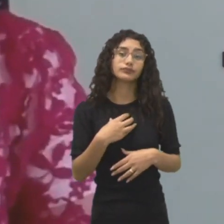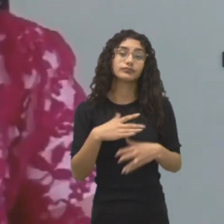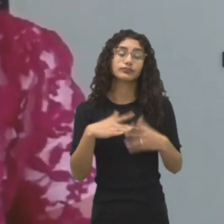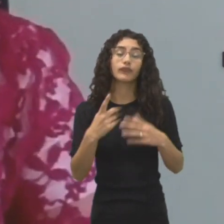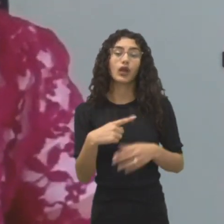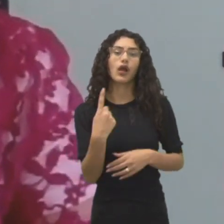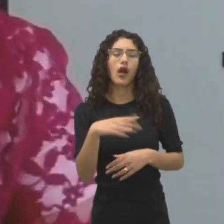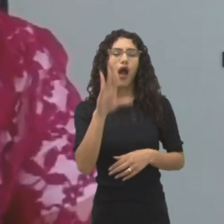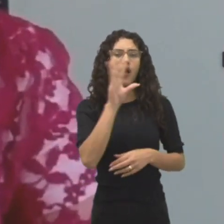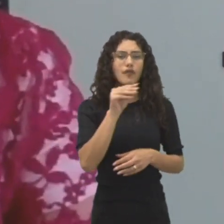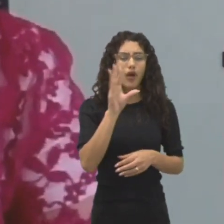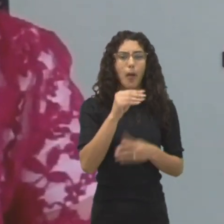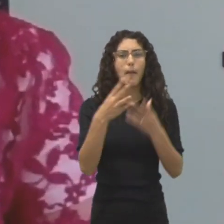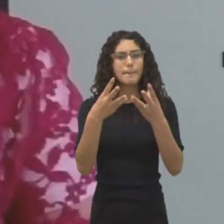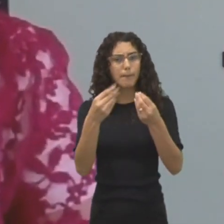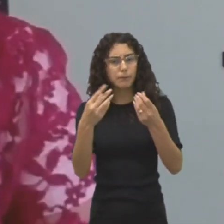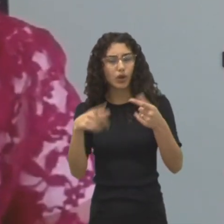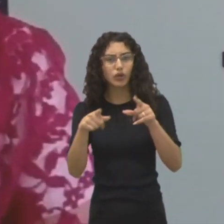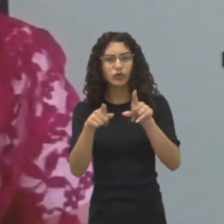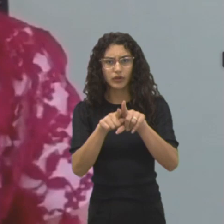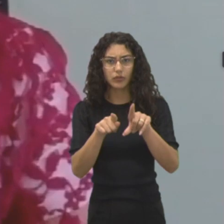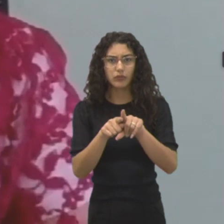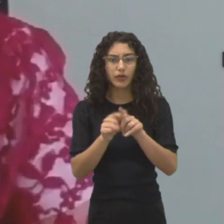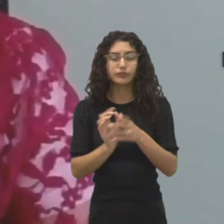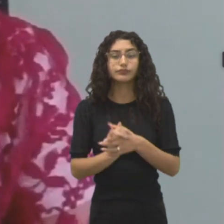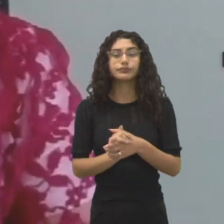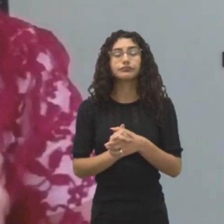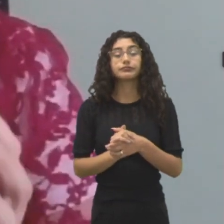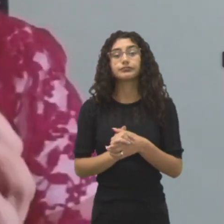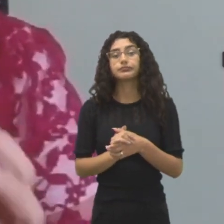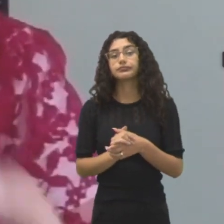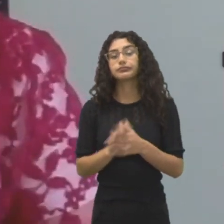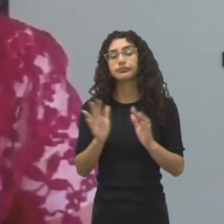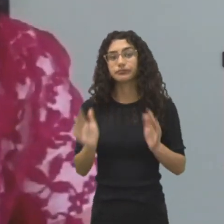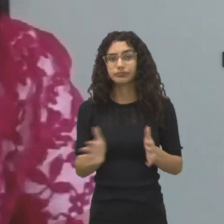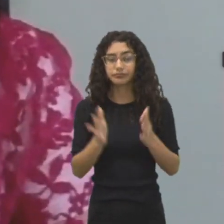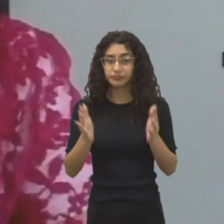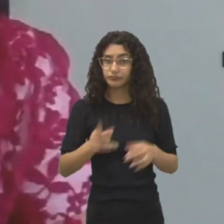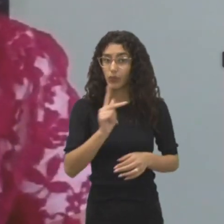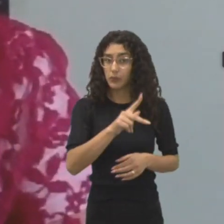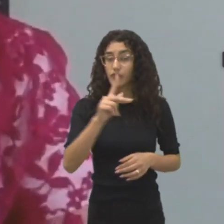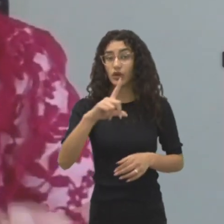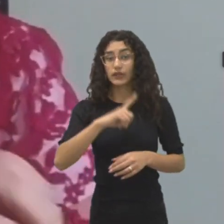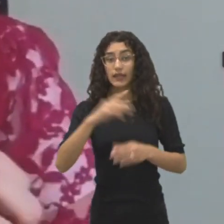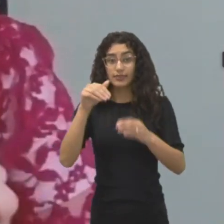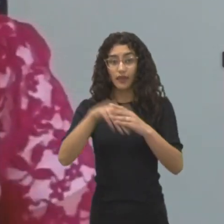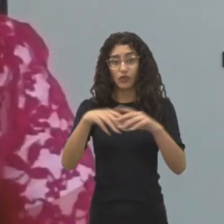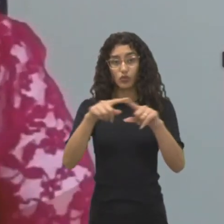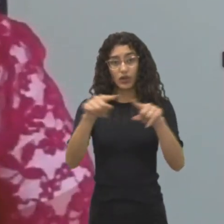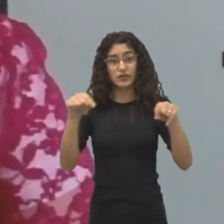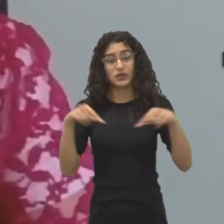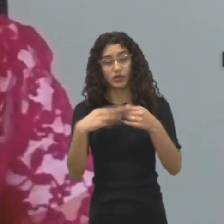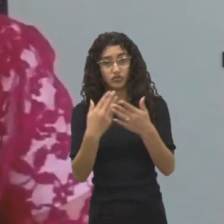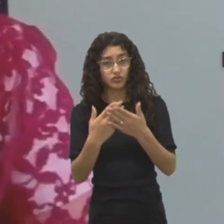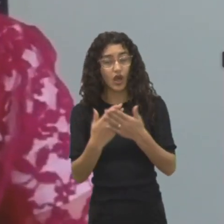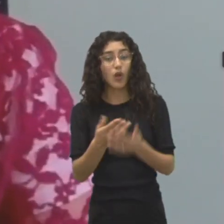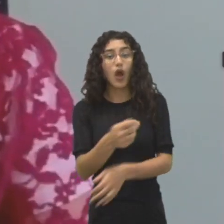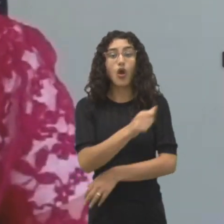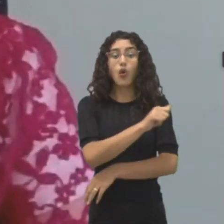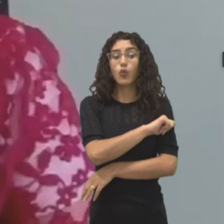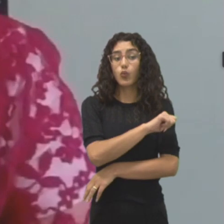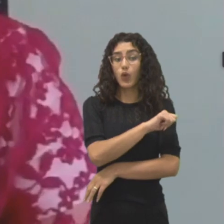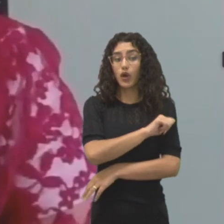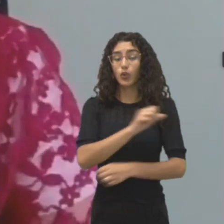falou muito, a gente abordou muito da intencionalidade que o professor tem em sala de aula e do que o estudante